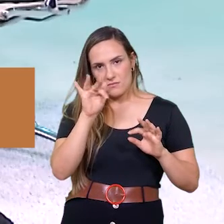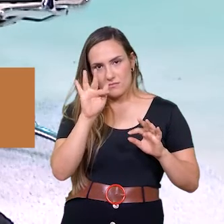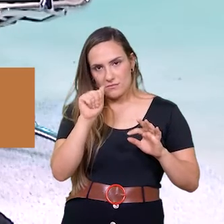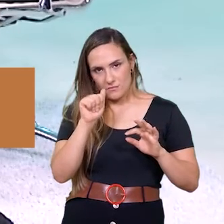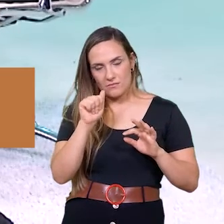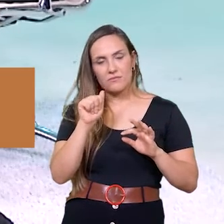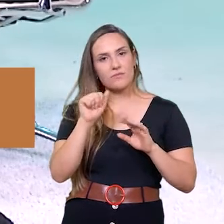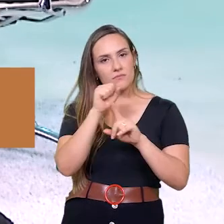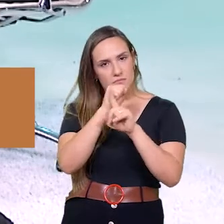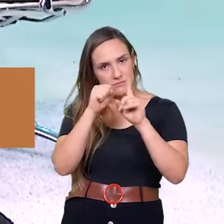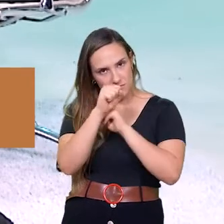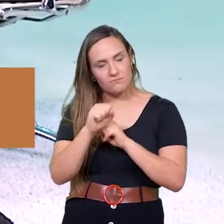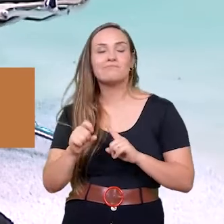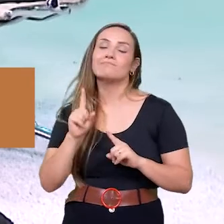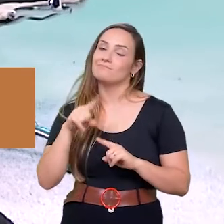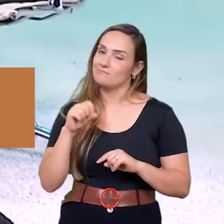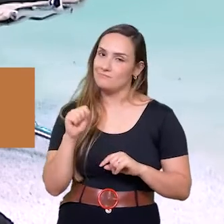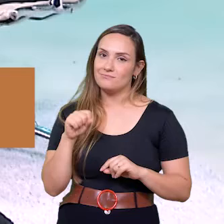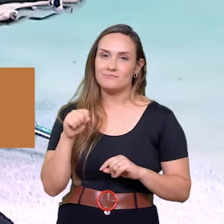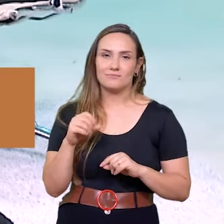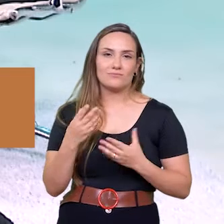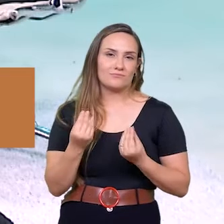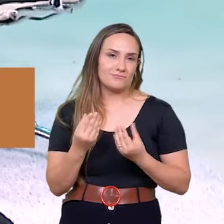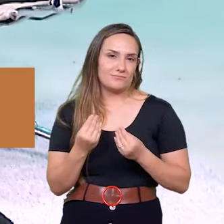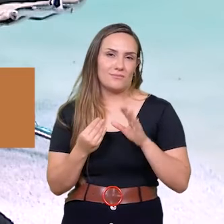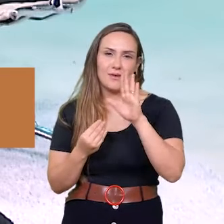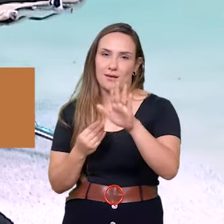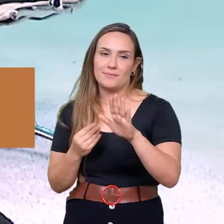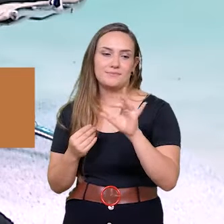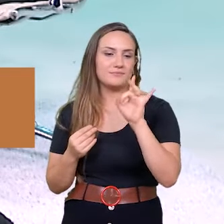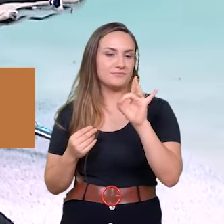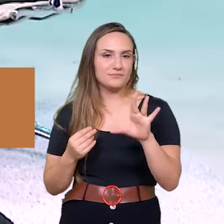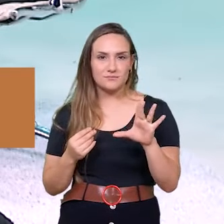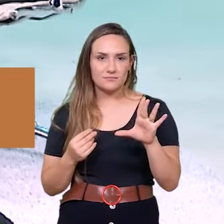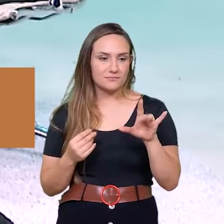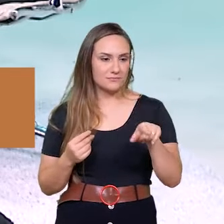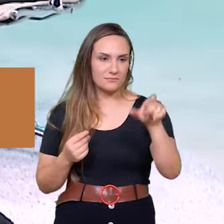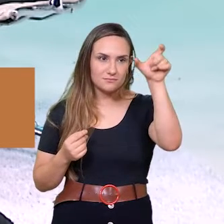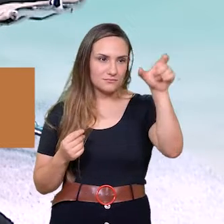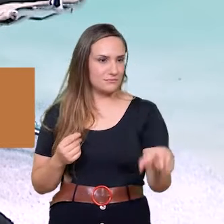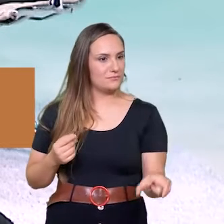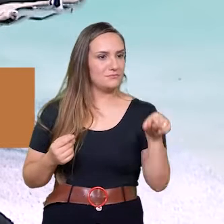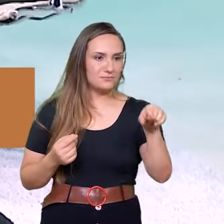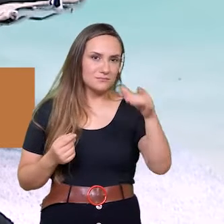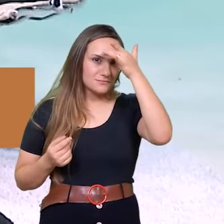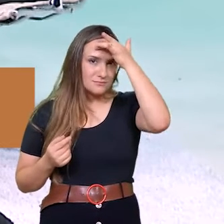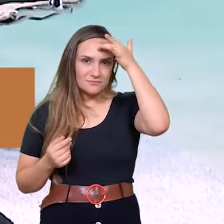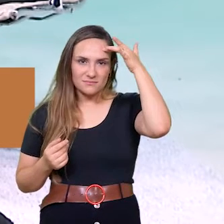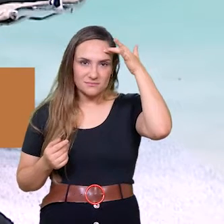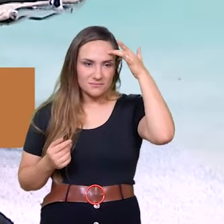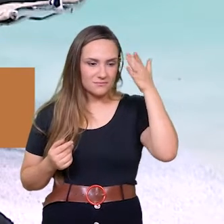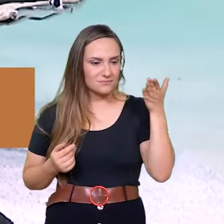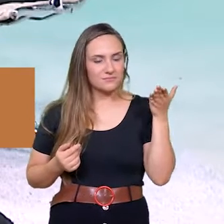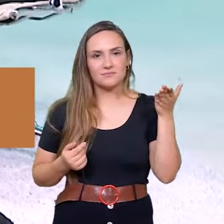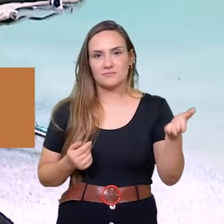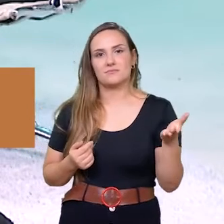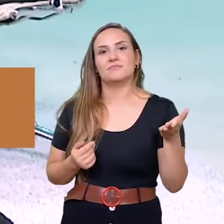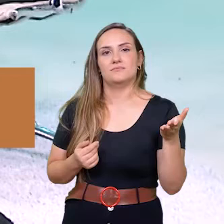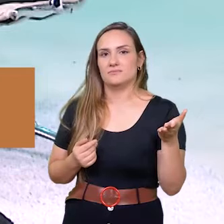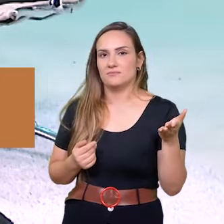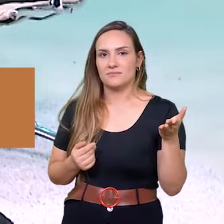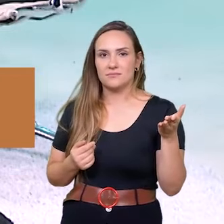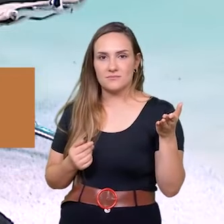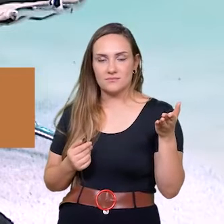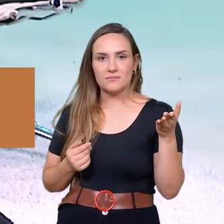Muito desconhecimento. Eu digo até que o desconhecimento não é só assim, desse usuário